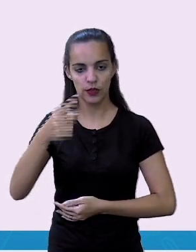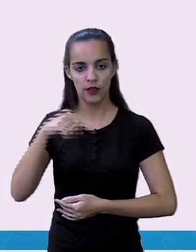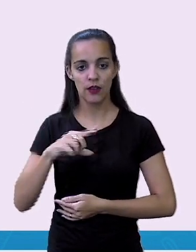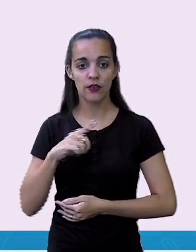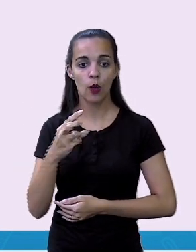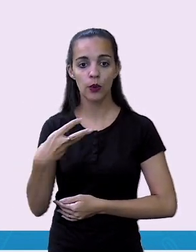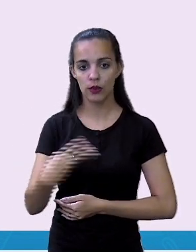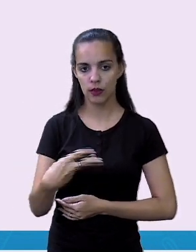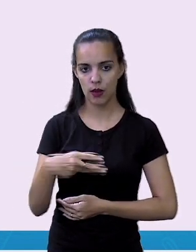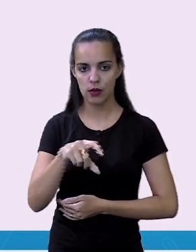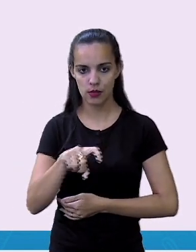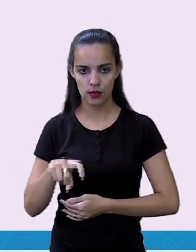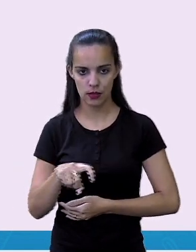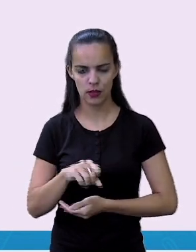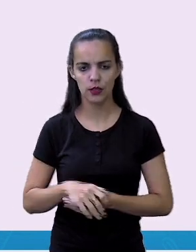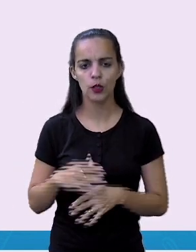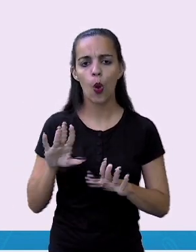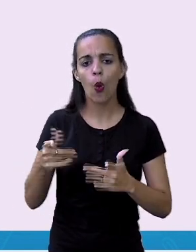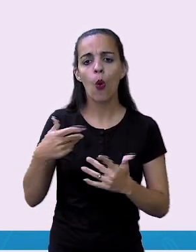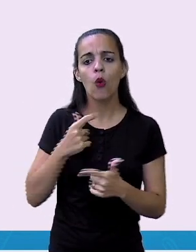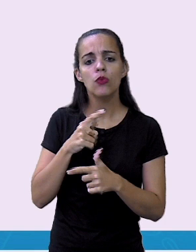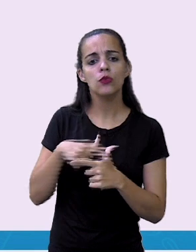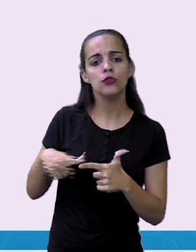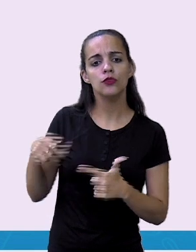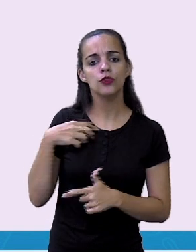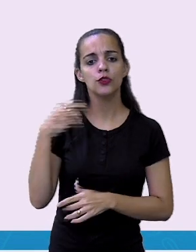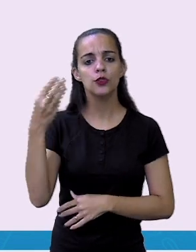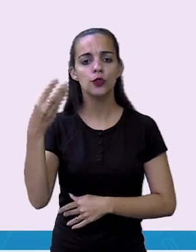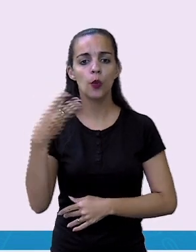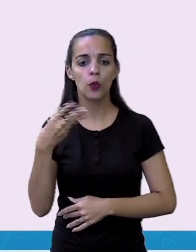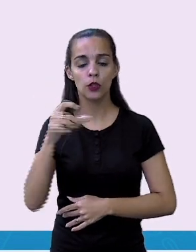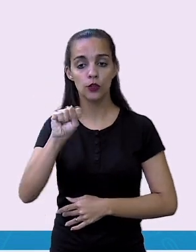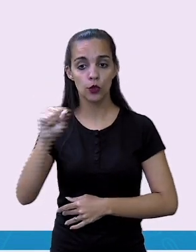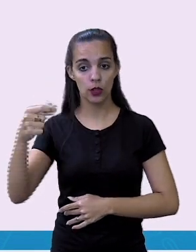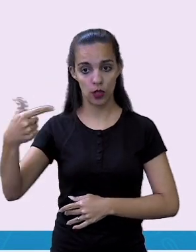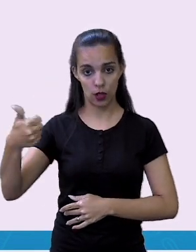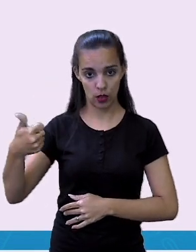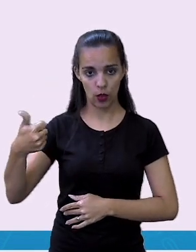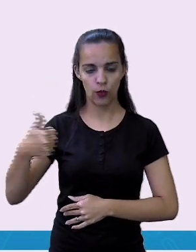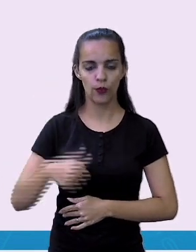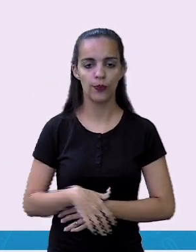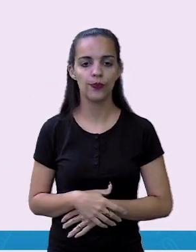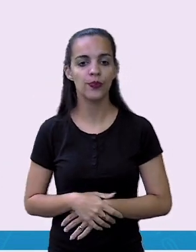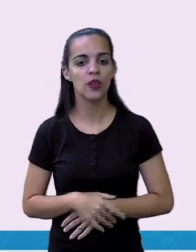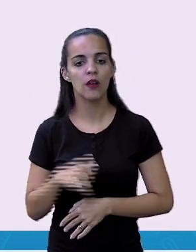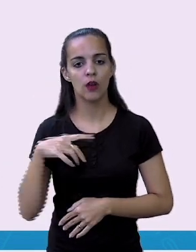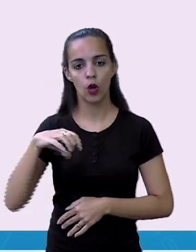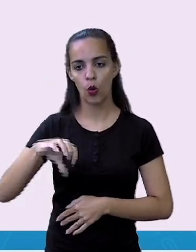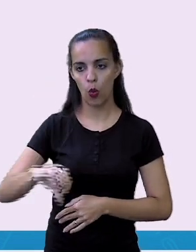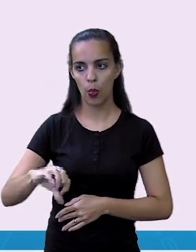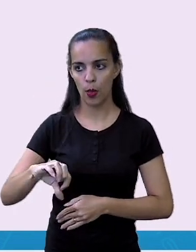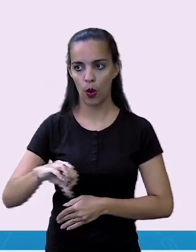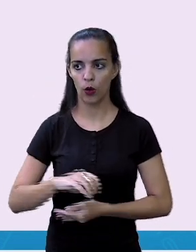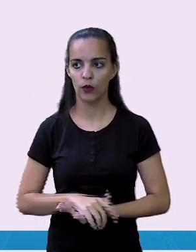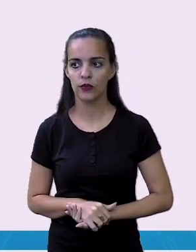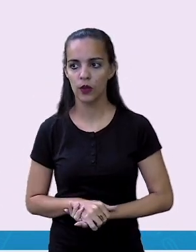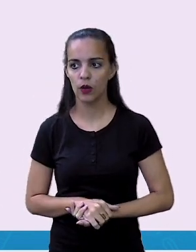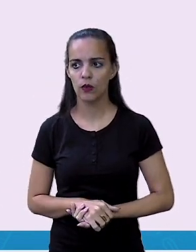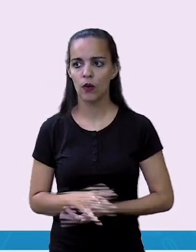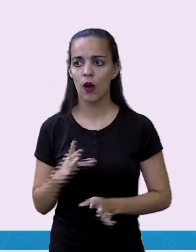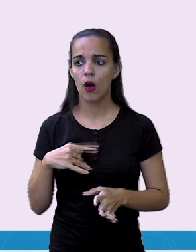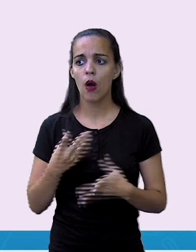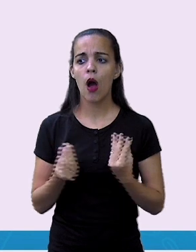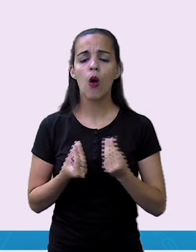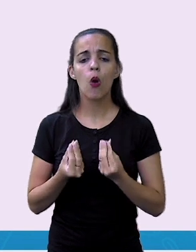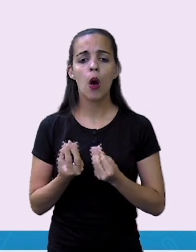3x. Raiz de 81 vai dar 9. Então, o que que nós vamos ter? Nós vamos ter